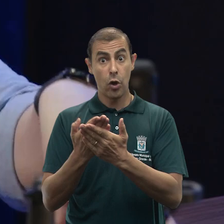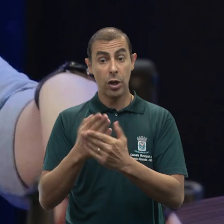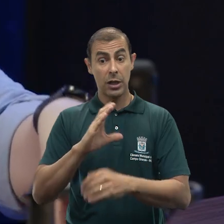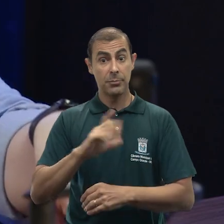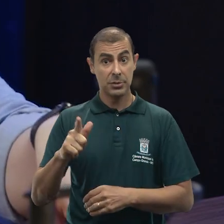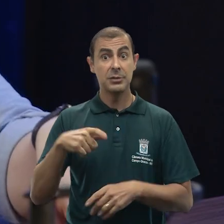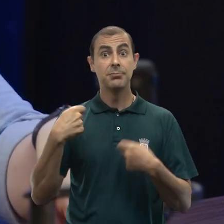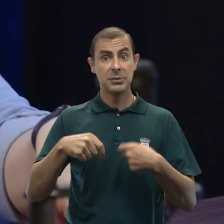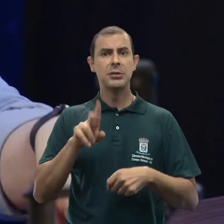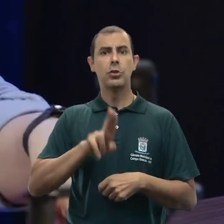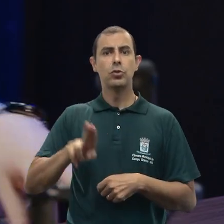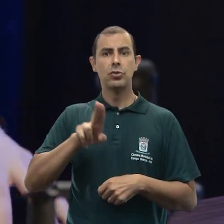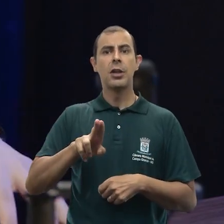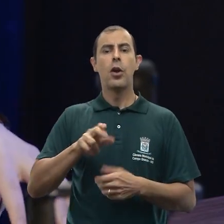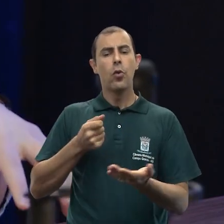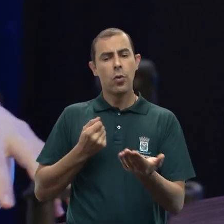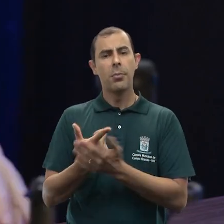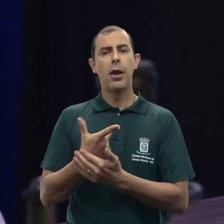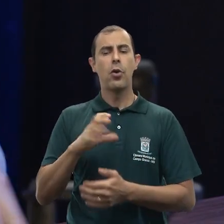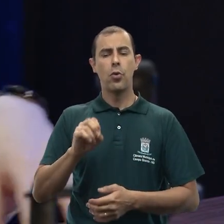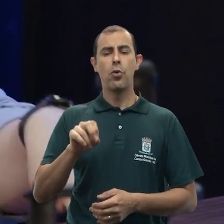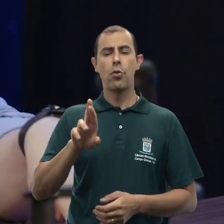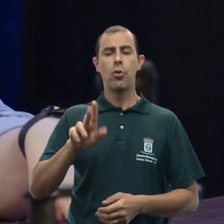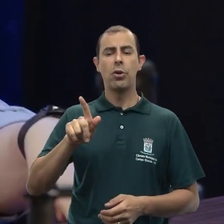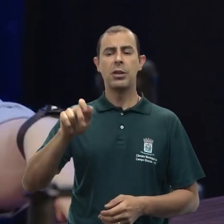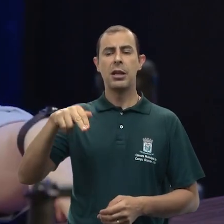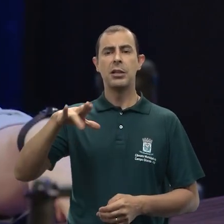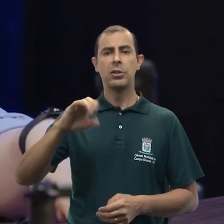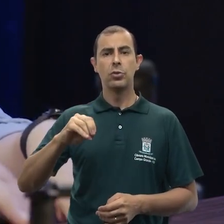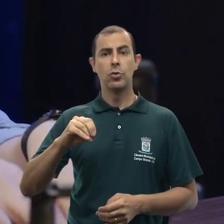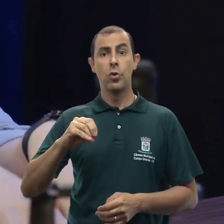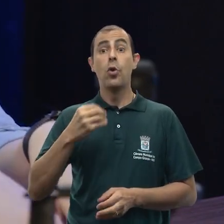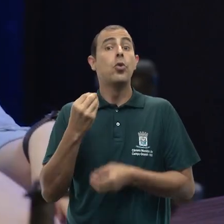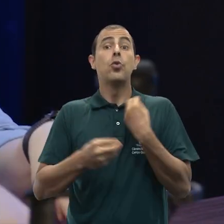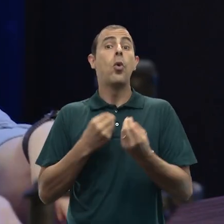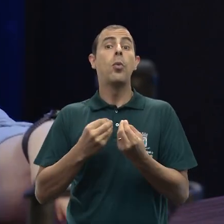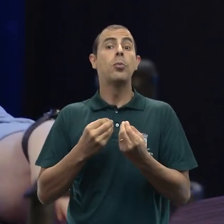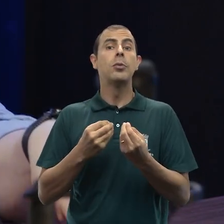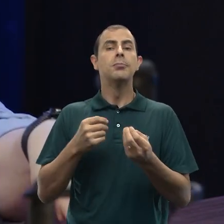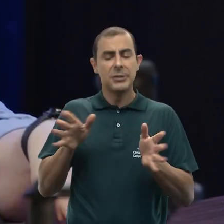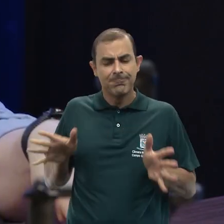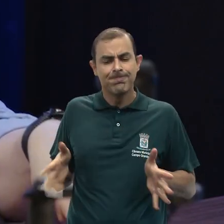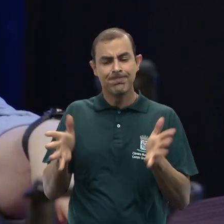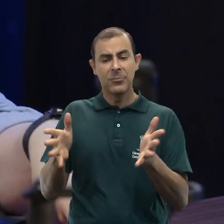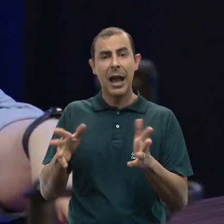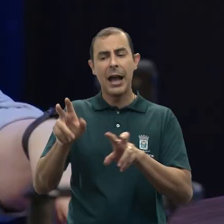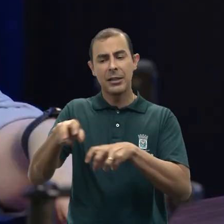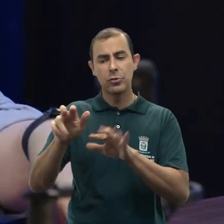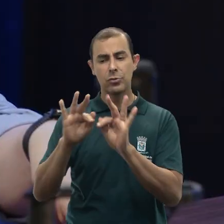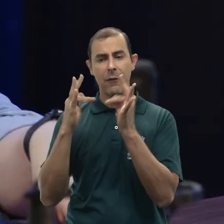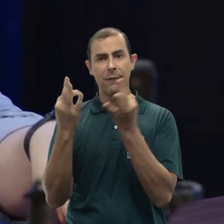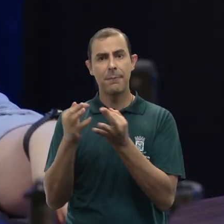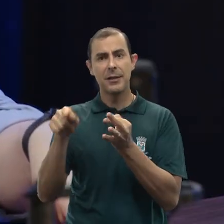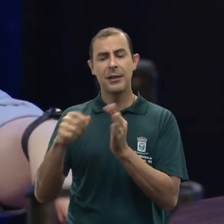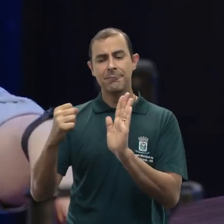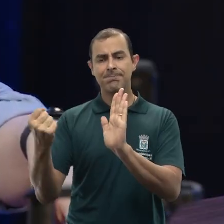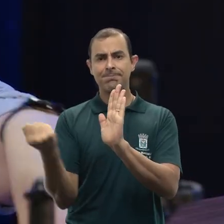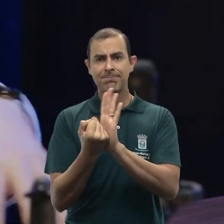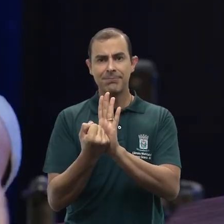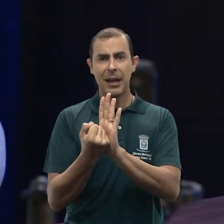escolas tem que ser orgânico para essas crianças. E para ser orgânico, nós temos que estimular a agricultura familiar a ter a